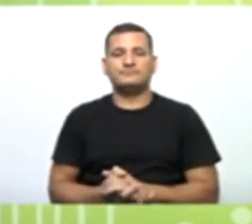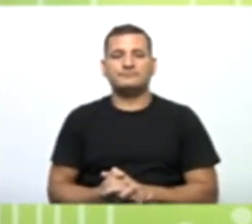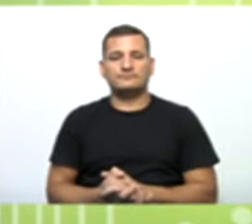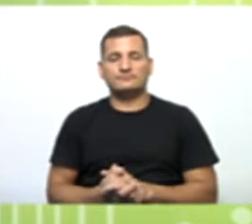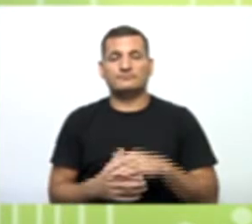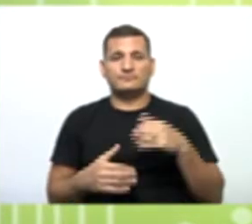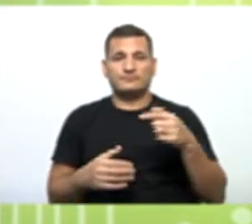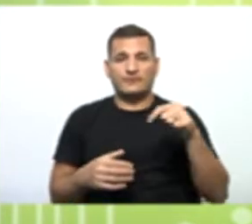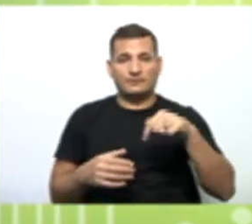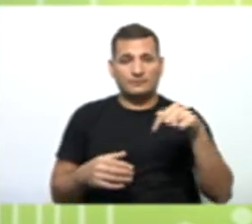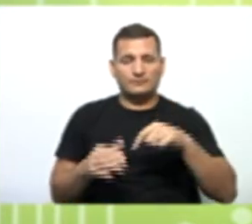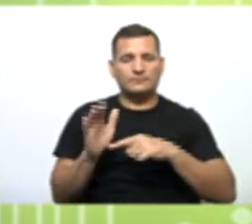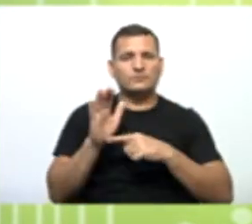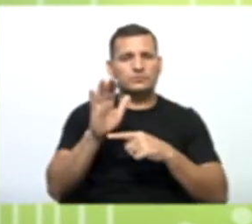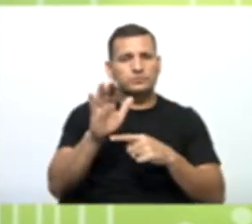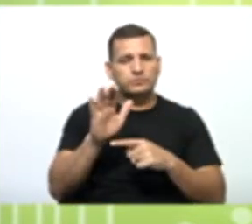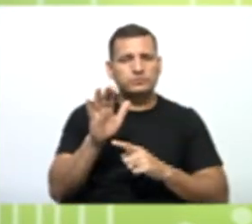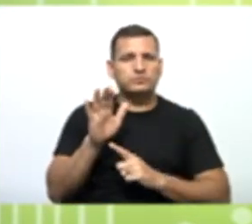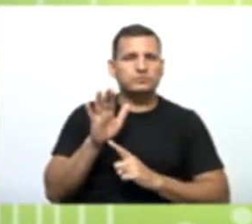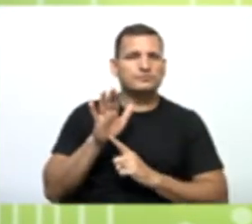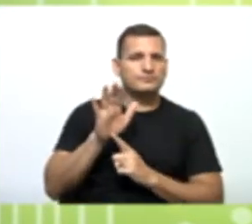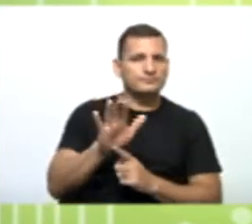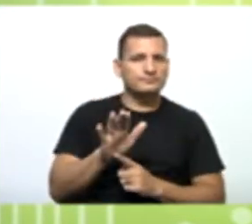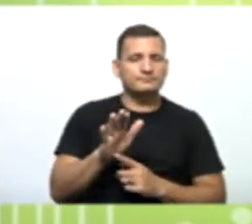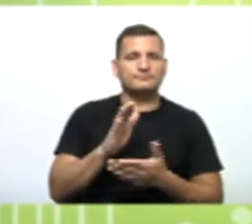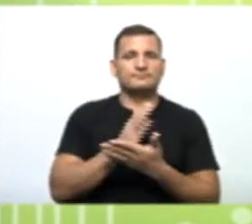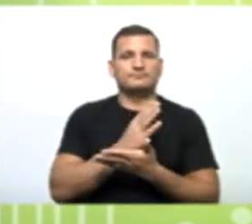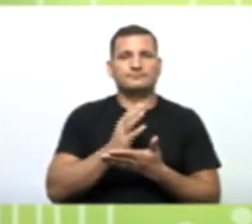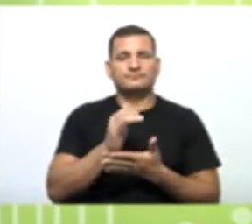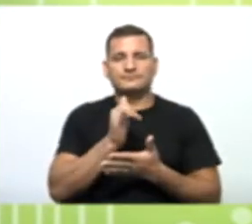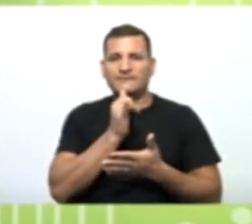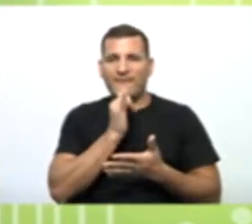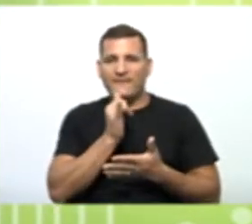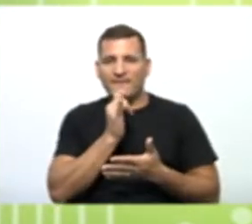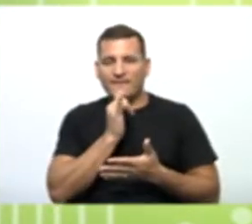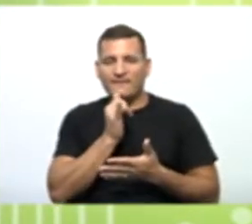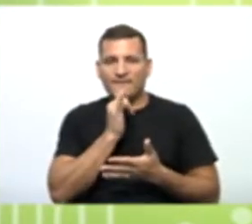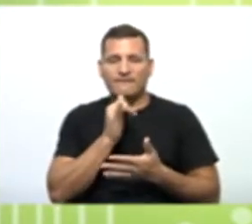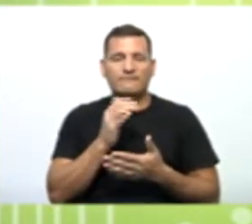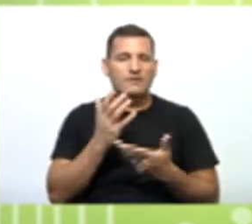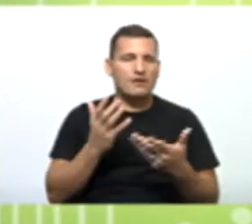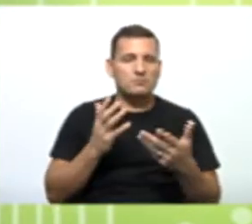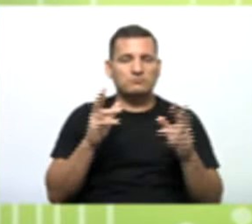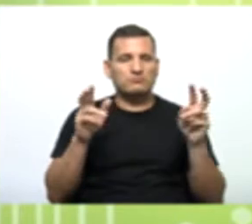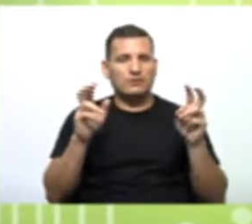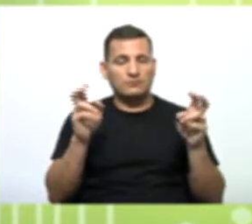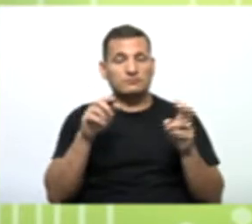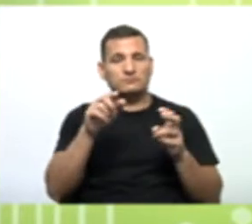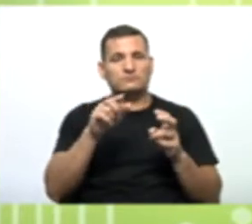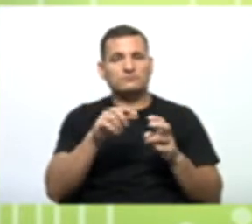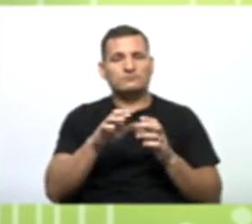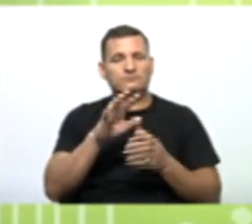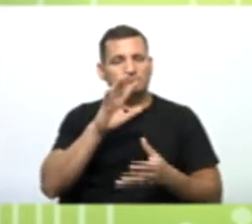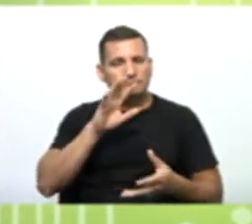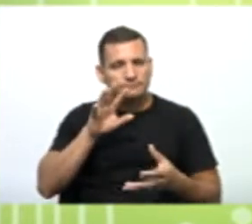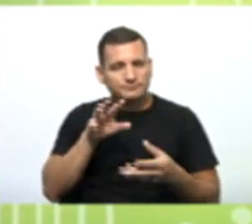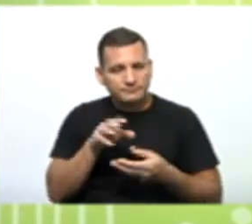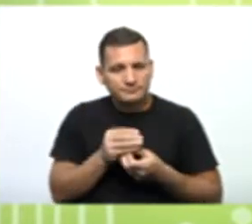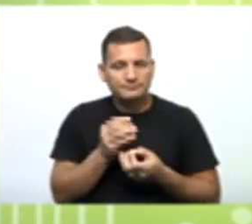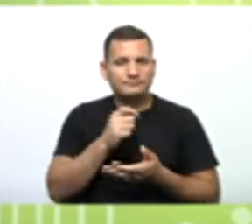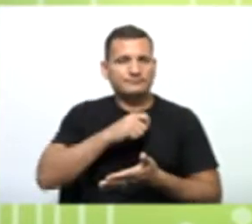for mostrando para vocês, né, dando alguns exemplos, explicando alguns assuntos legais, vocês já vão agregando, anotando